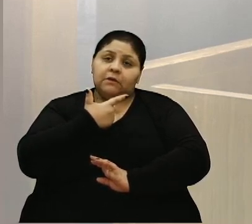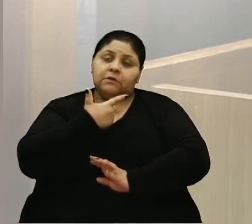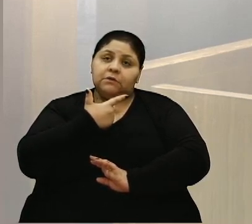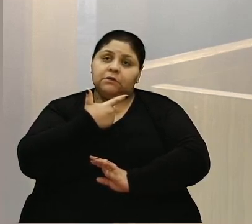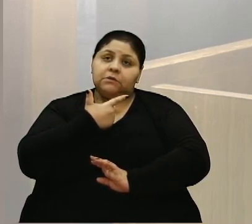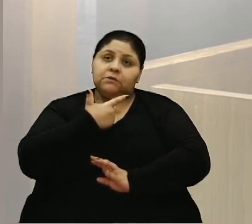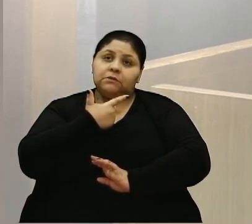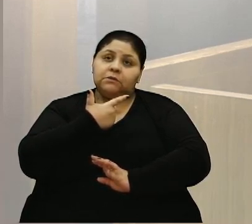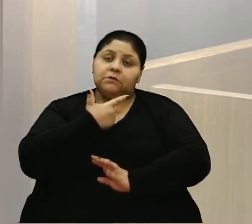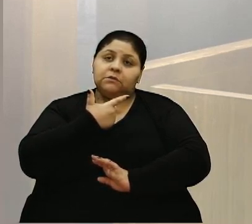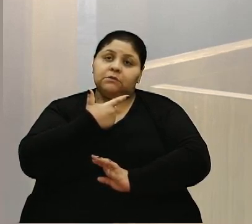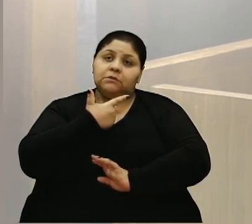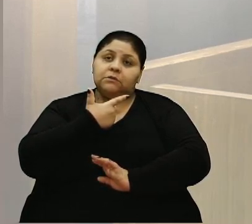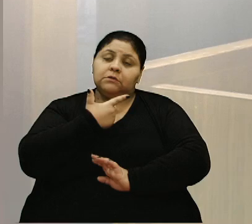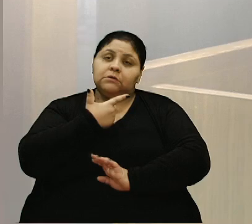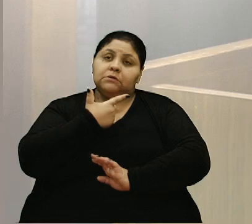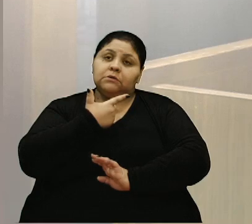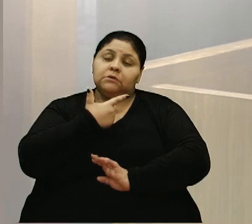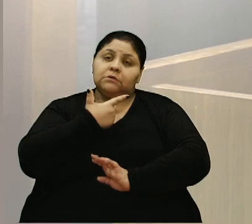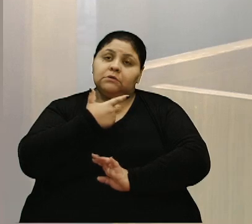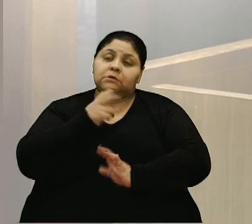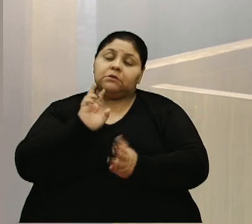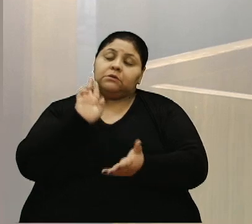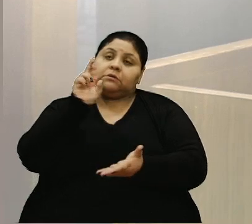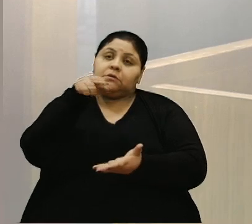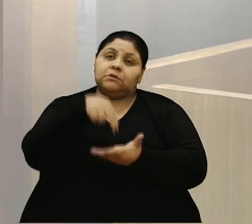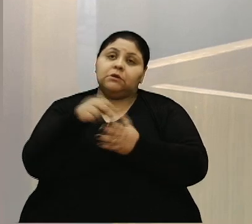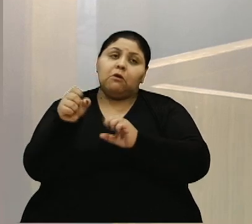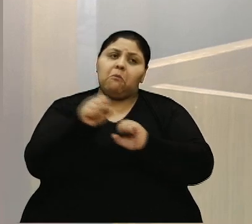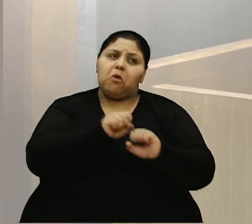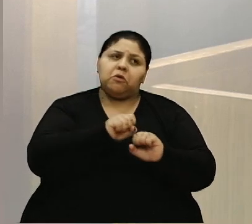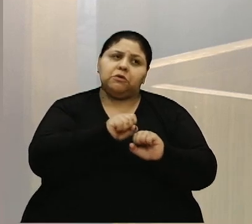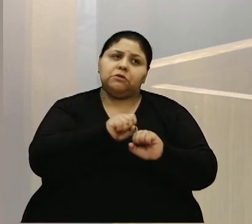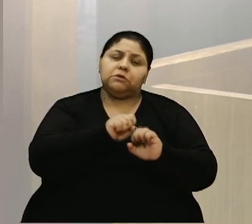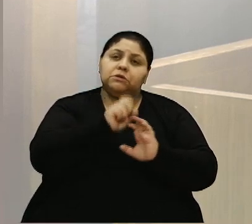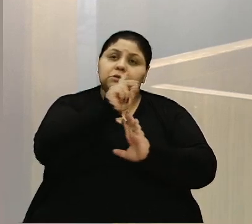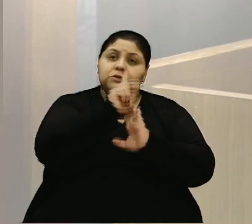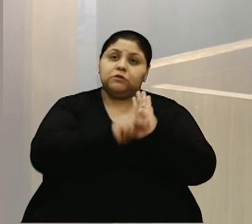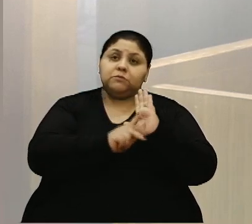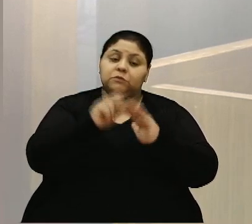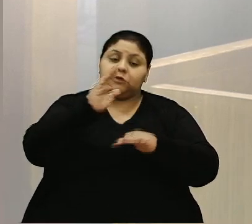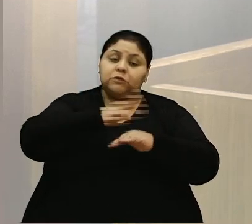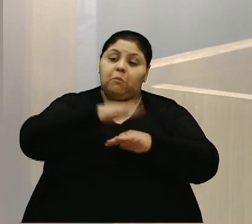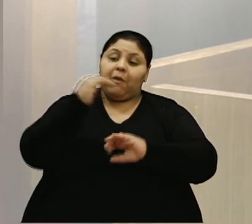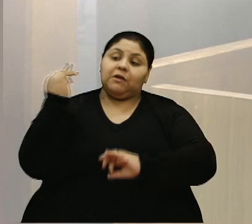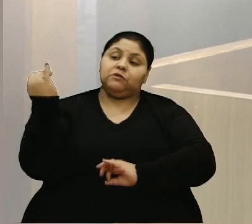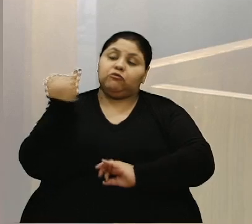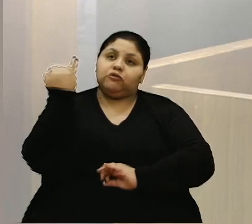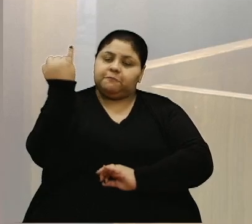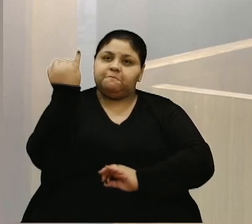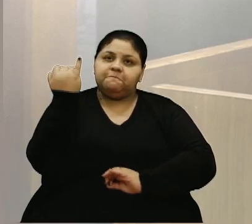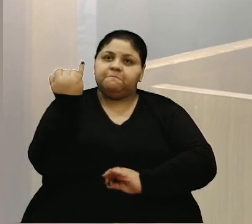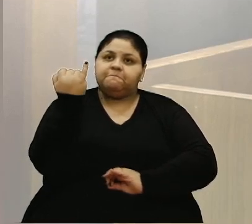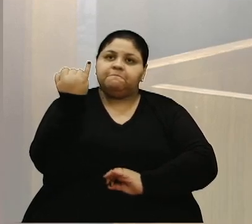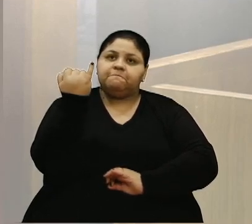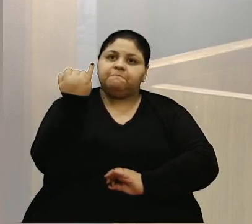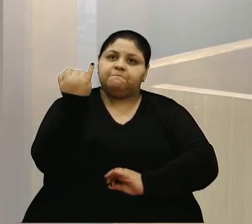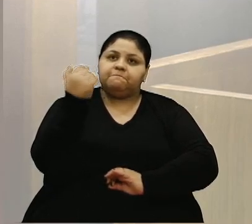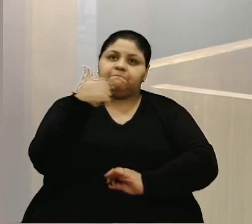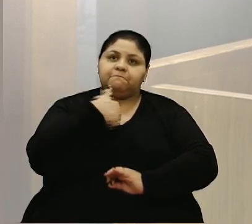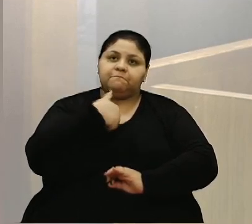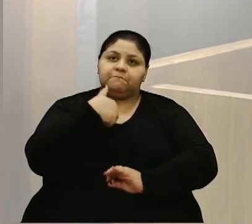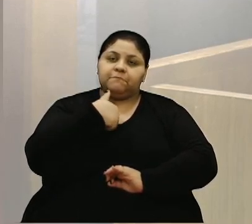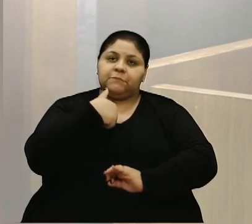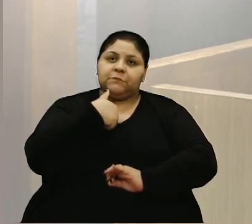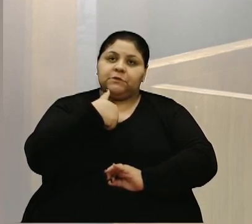a realização de uma, e posso dizer talvez o projeto mais importante, né, das minhas direções